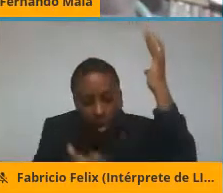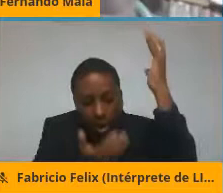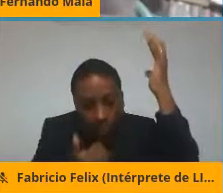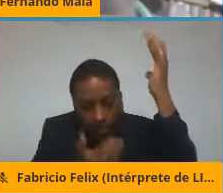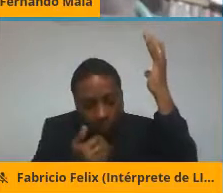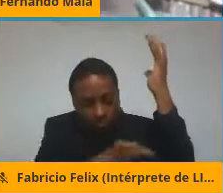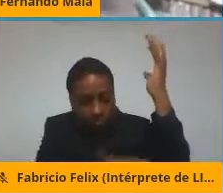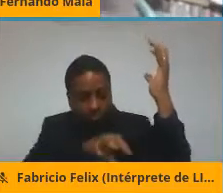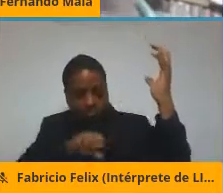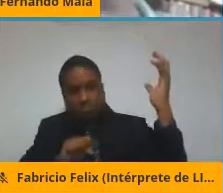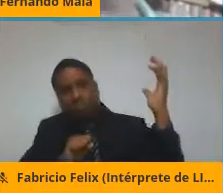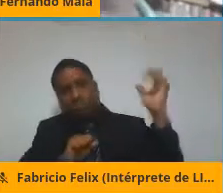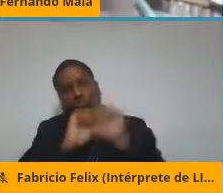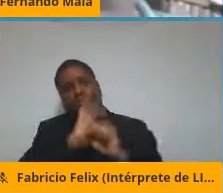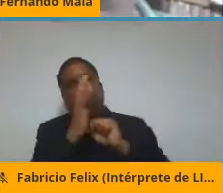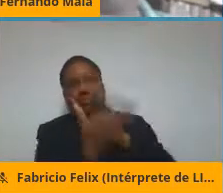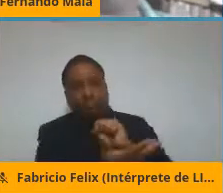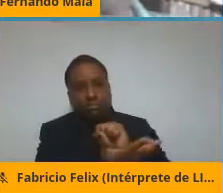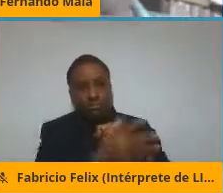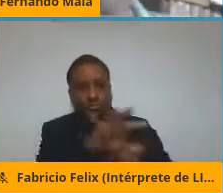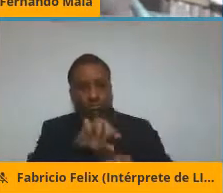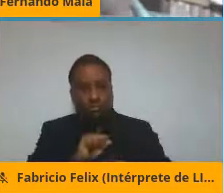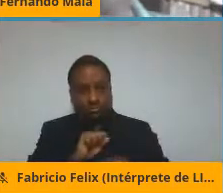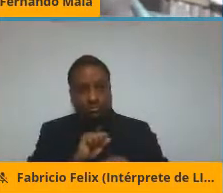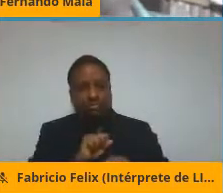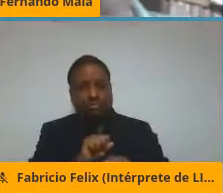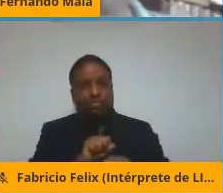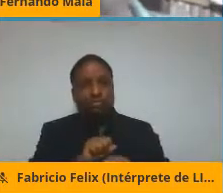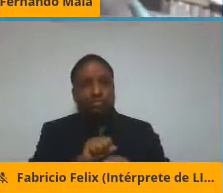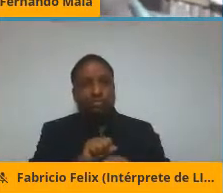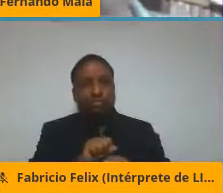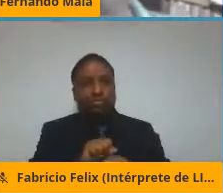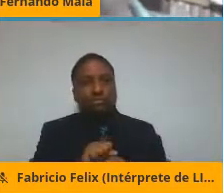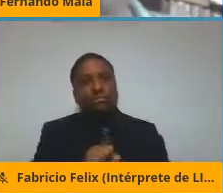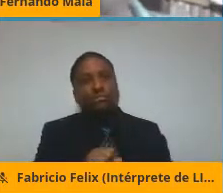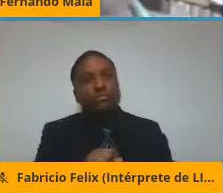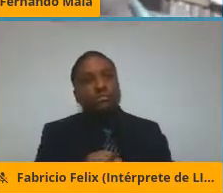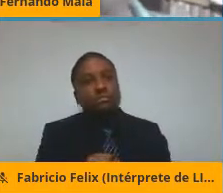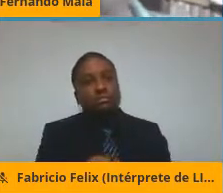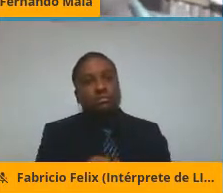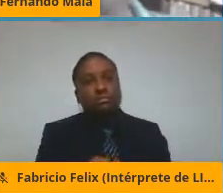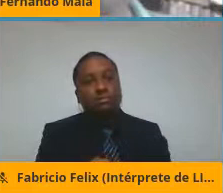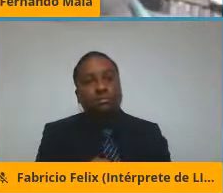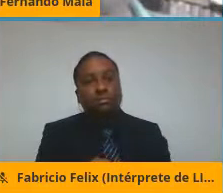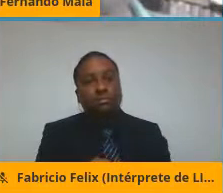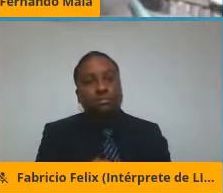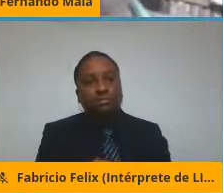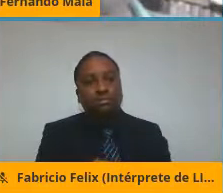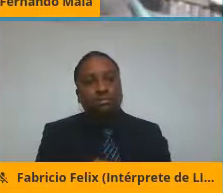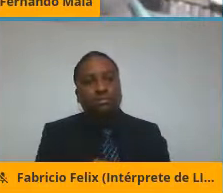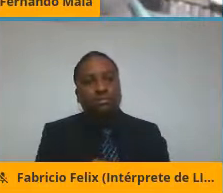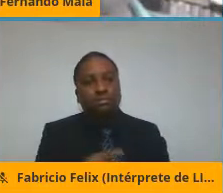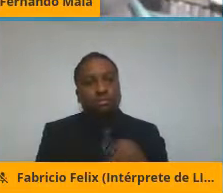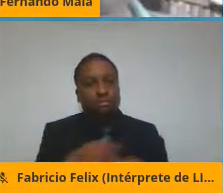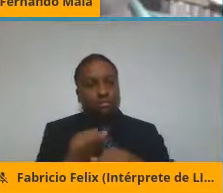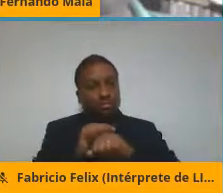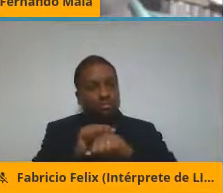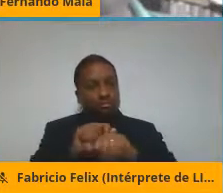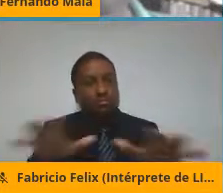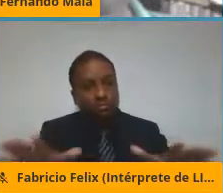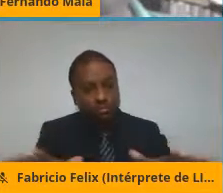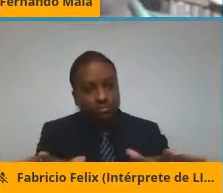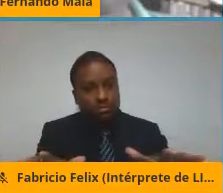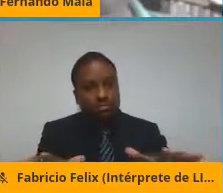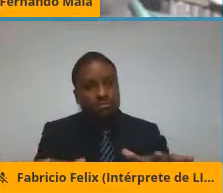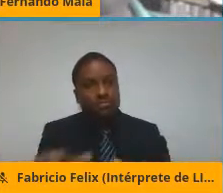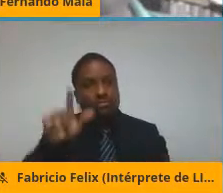aí esse pangolim teria se infectado por esse vírus através da alimentação, por essas frutas, e de um mercado lá em